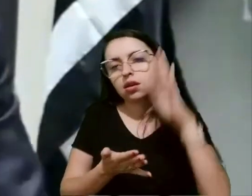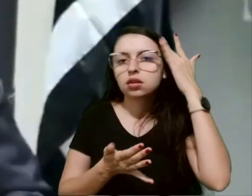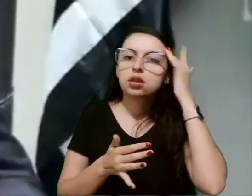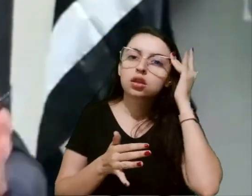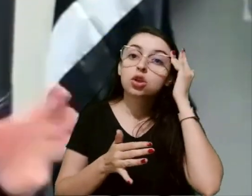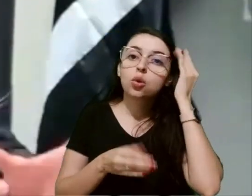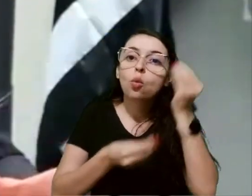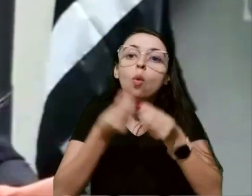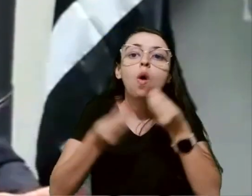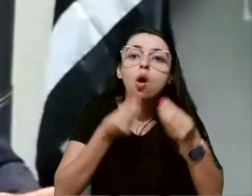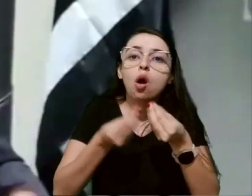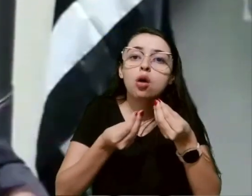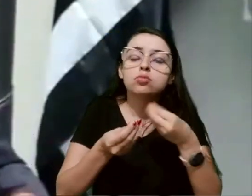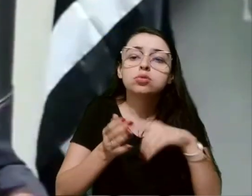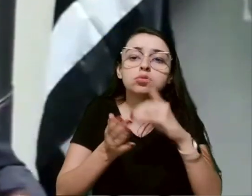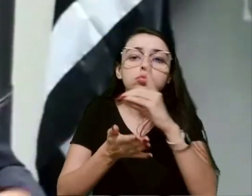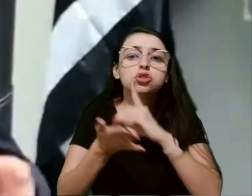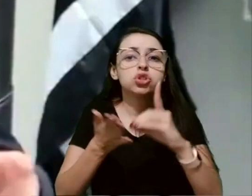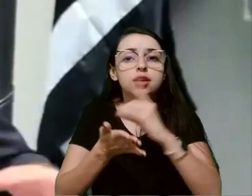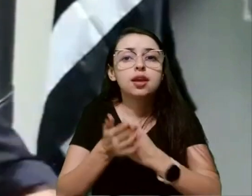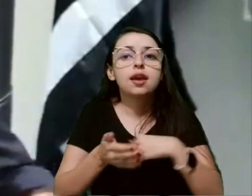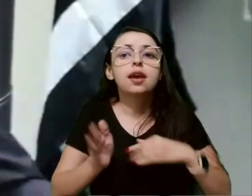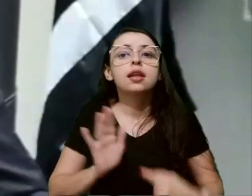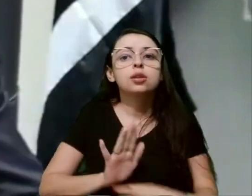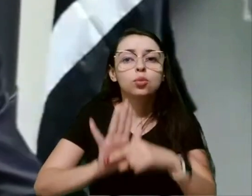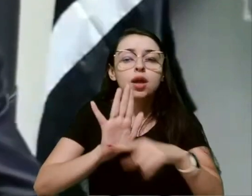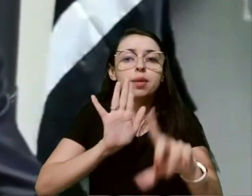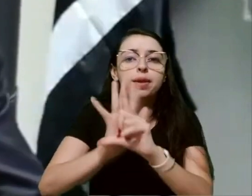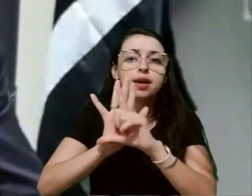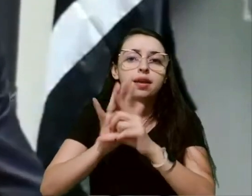entender como o direito está sendo aplicado, o que de fato